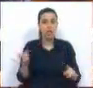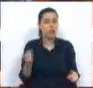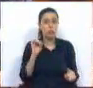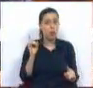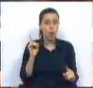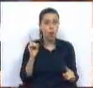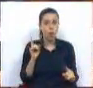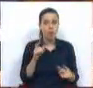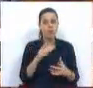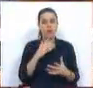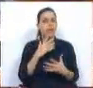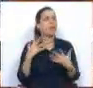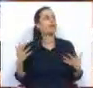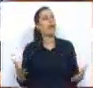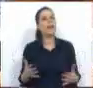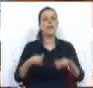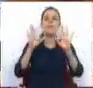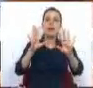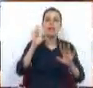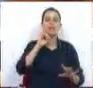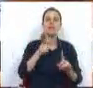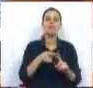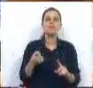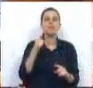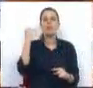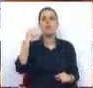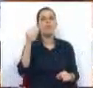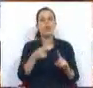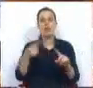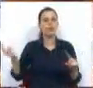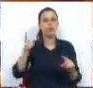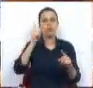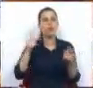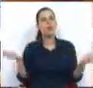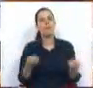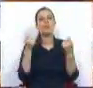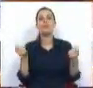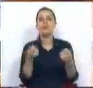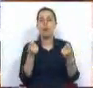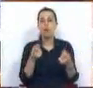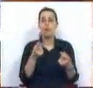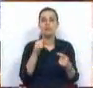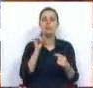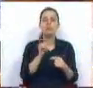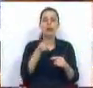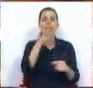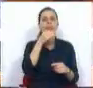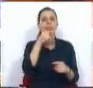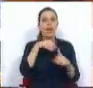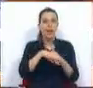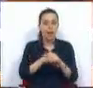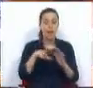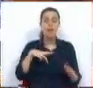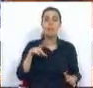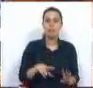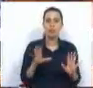ser o grande, mas sobretudo não deve ser o único promotor do Banco de Terras